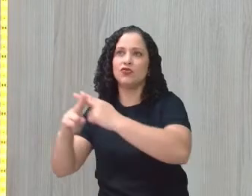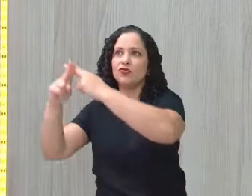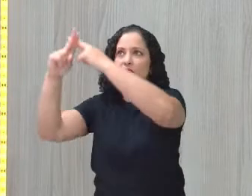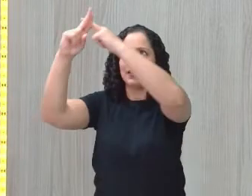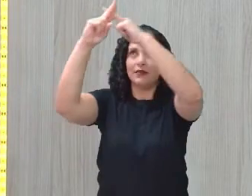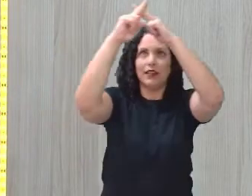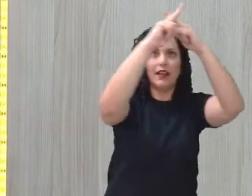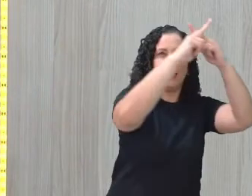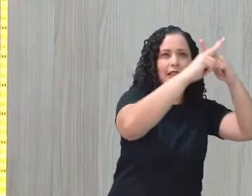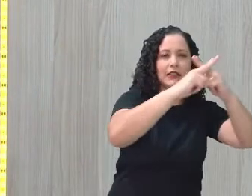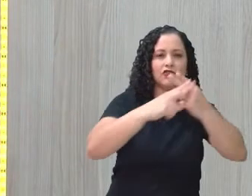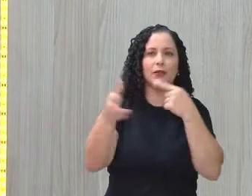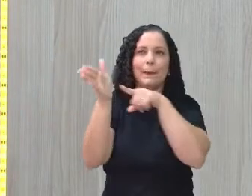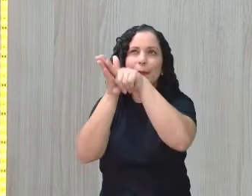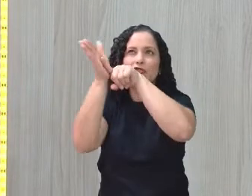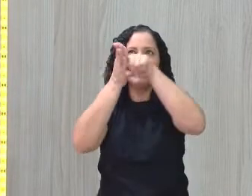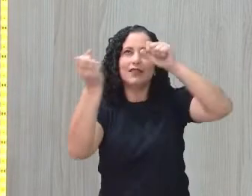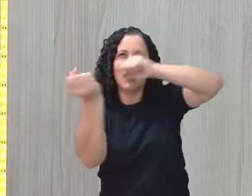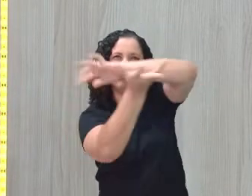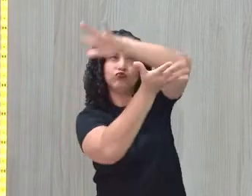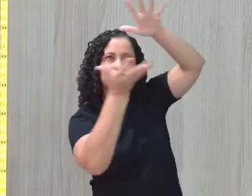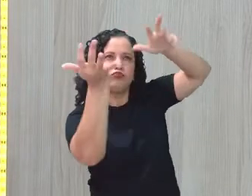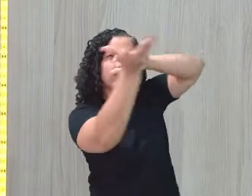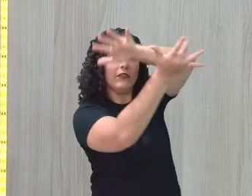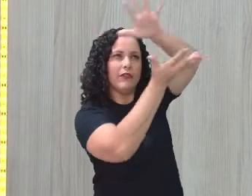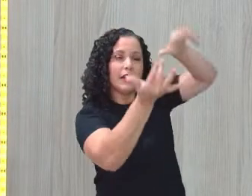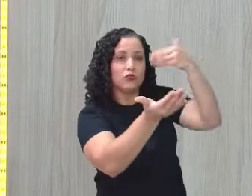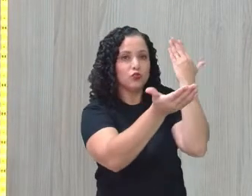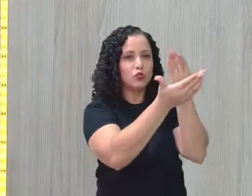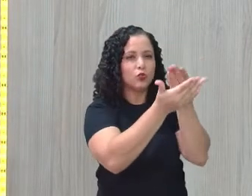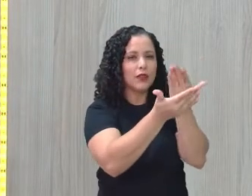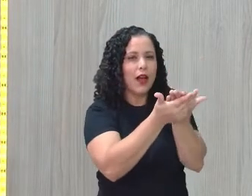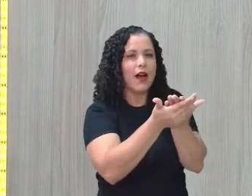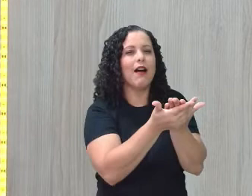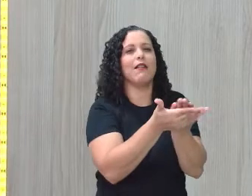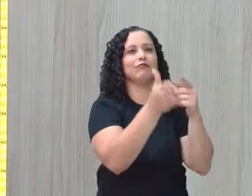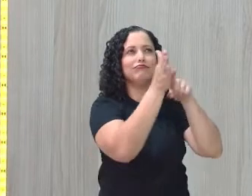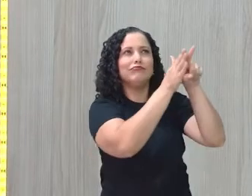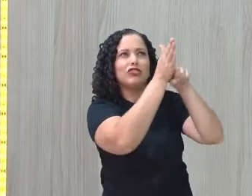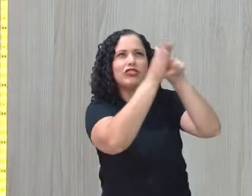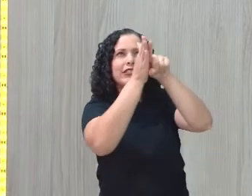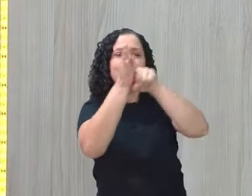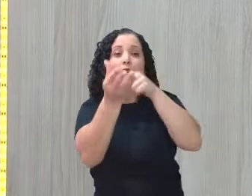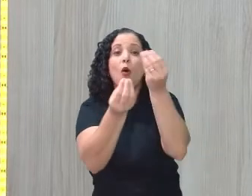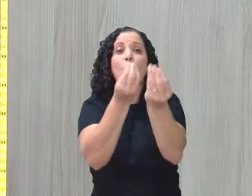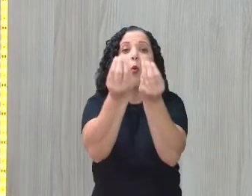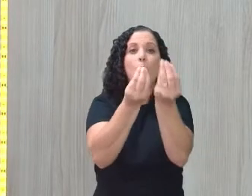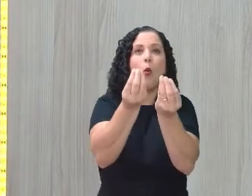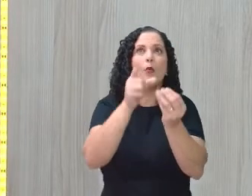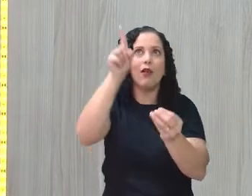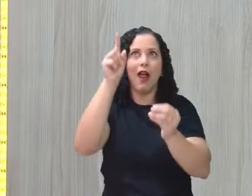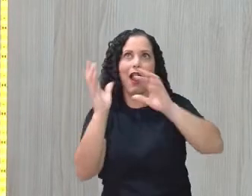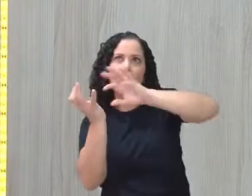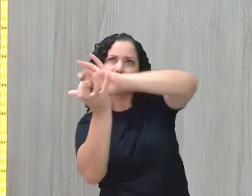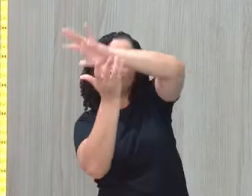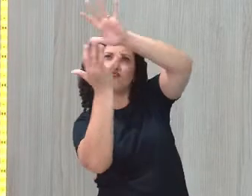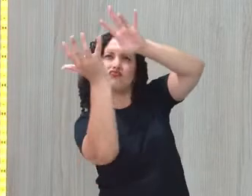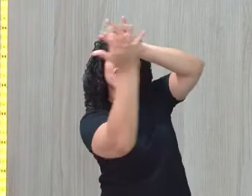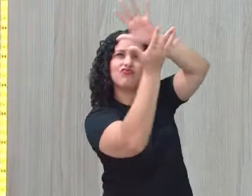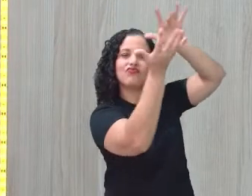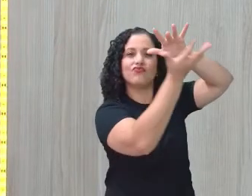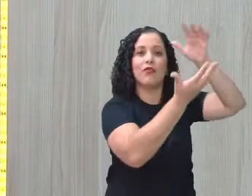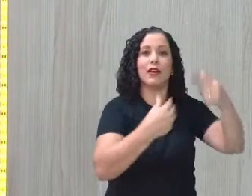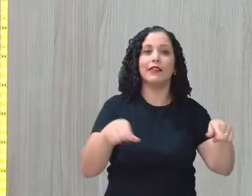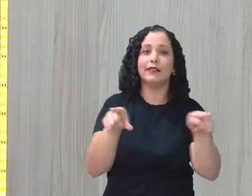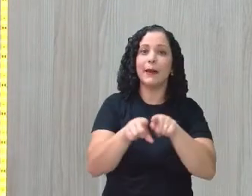do universo também, que eles são satélites científicos que vão com esse objetivo também de pesquisar como é o nosso universo. E também os